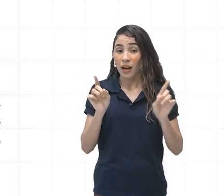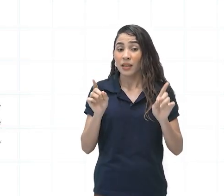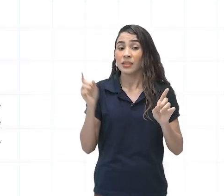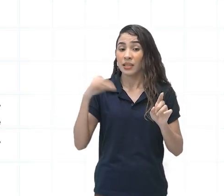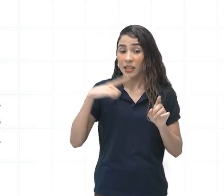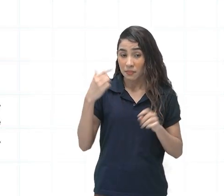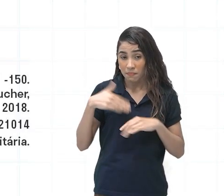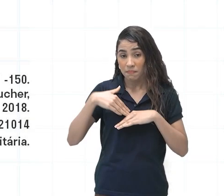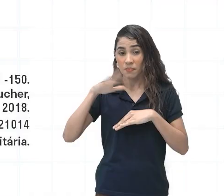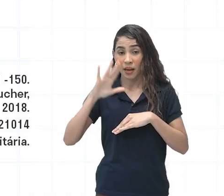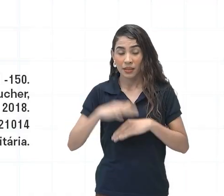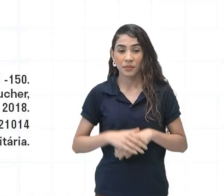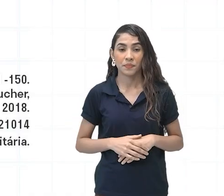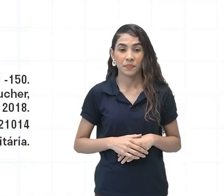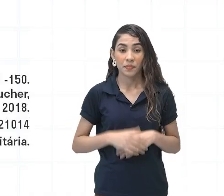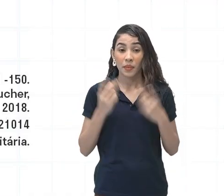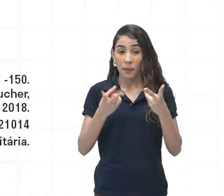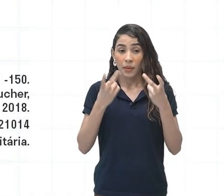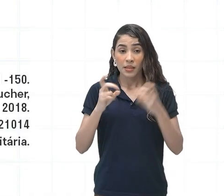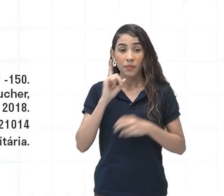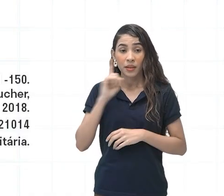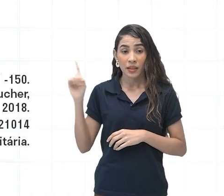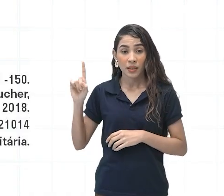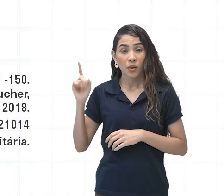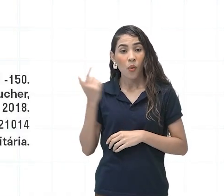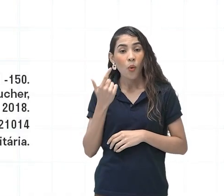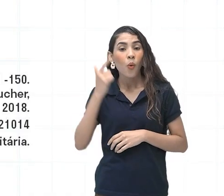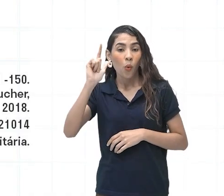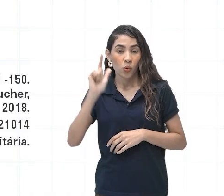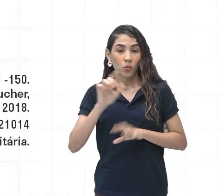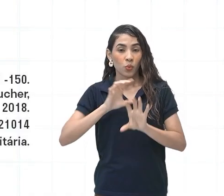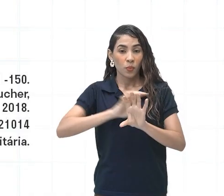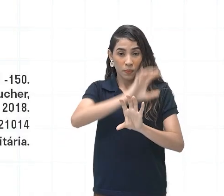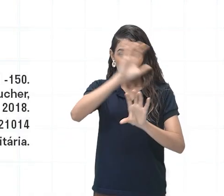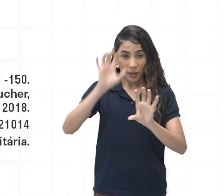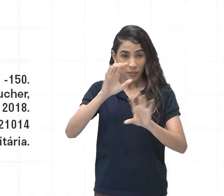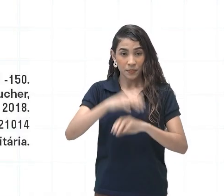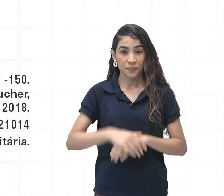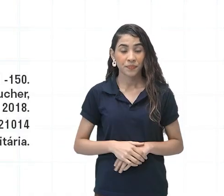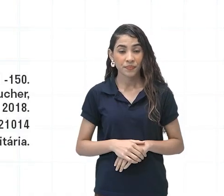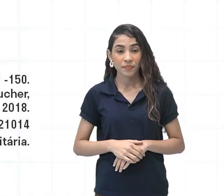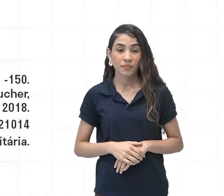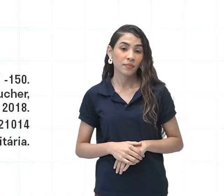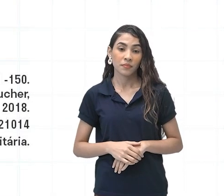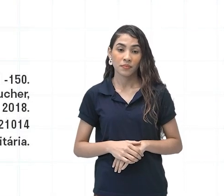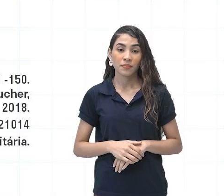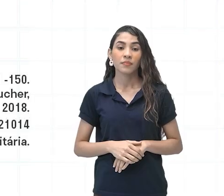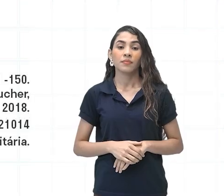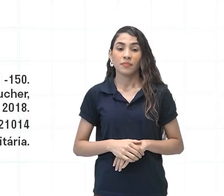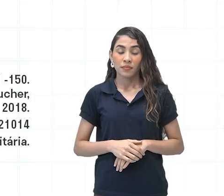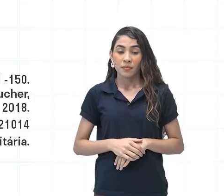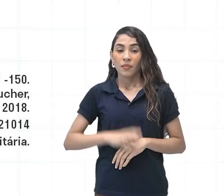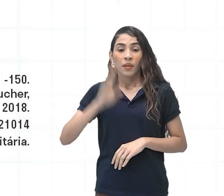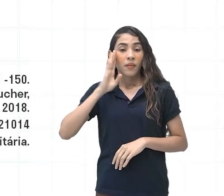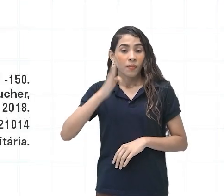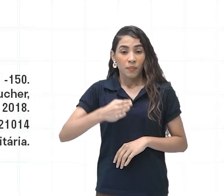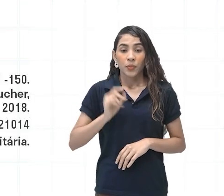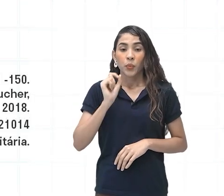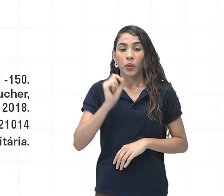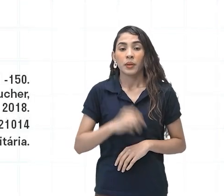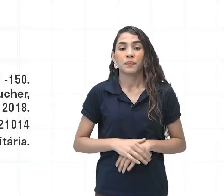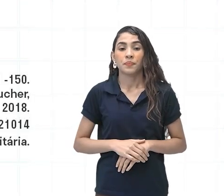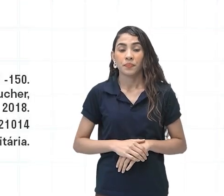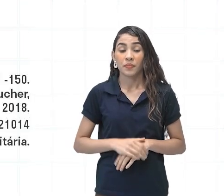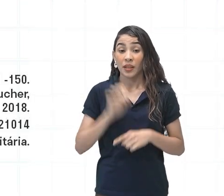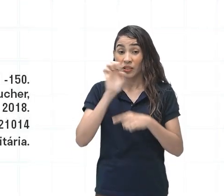mais, vamos adiante. Observem agora um outro mapa, e este agora é totalmente direcionado ao